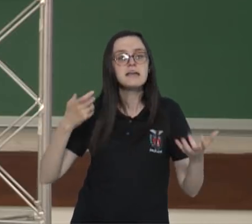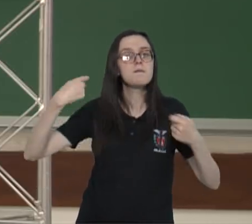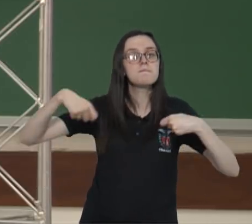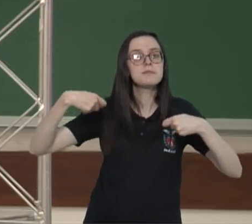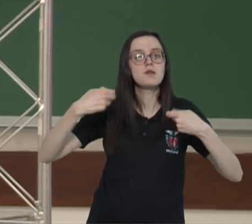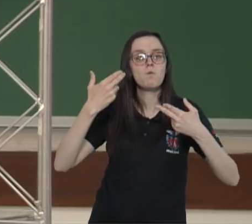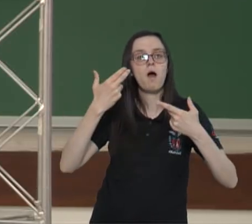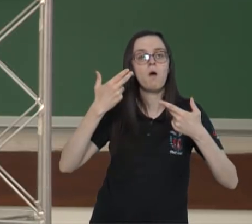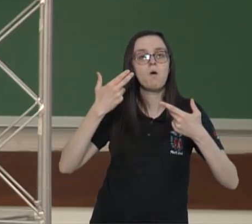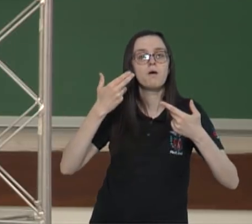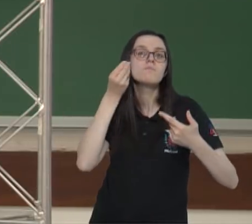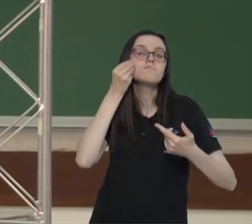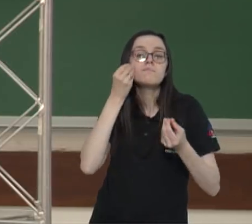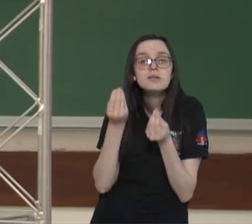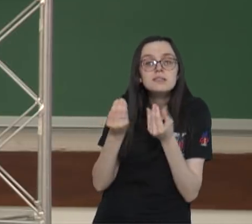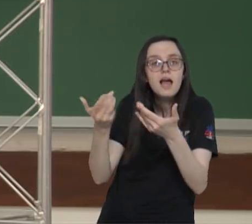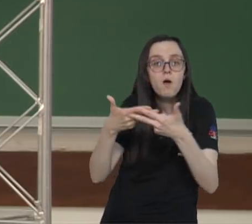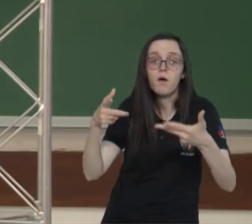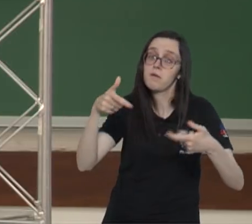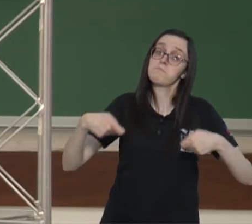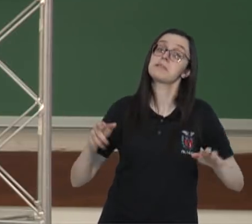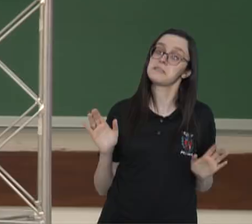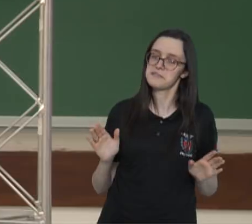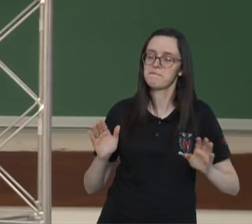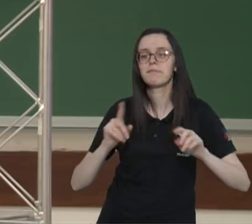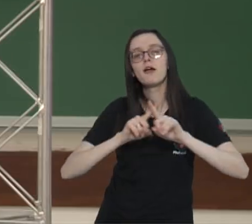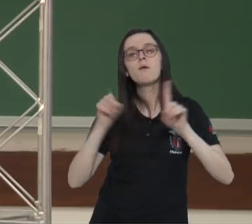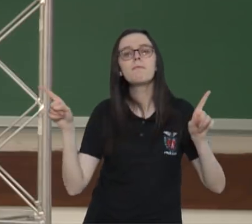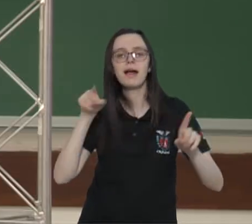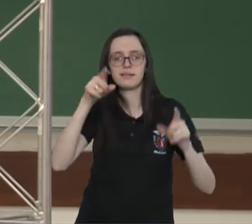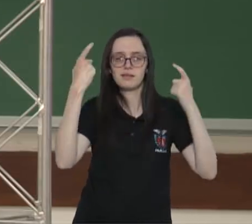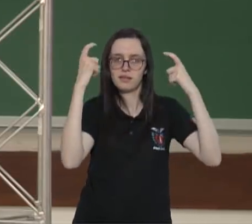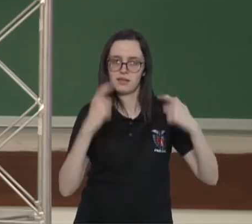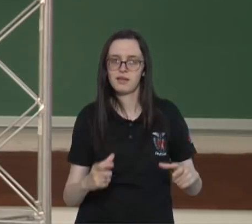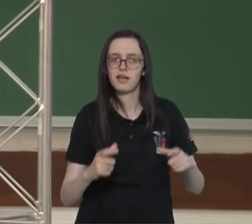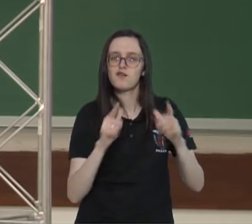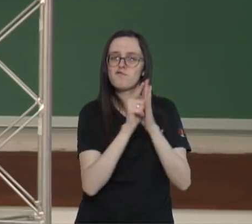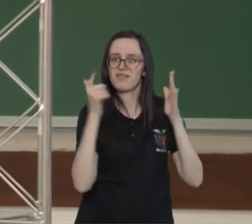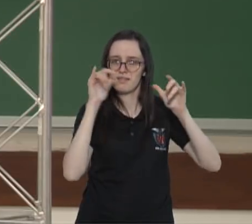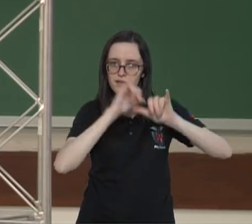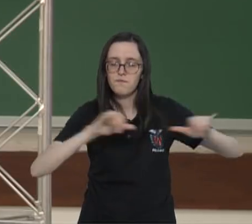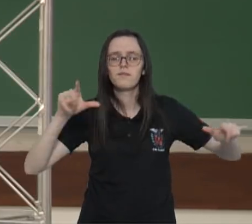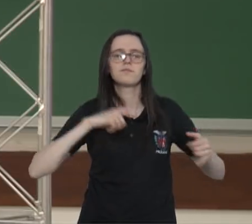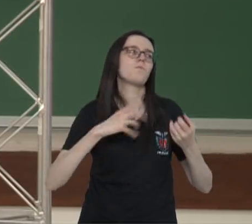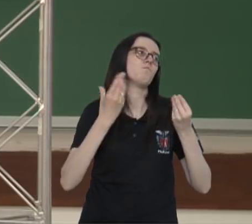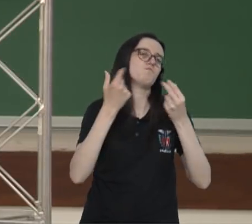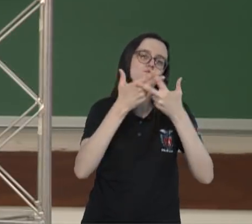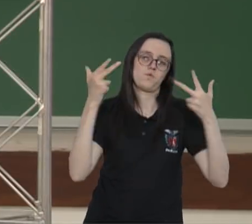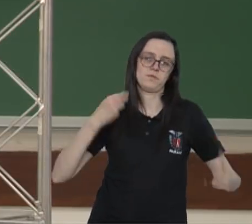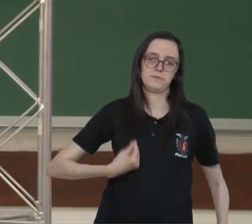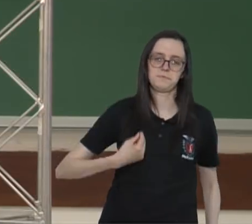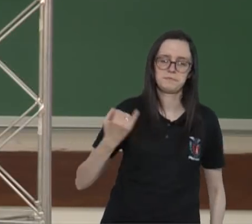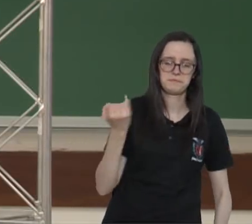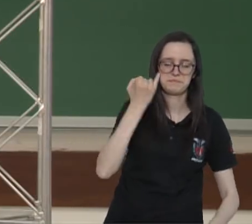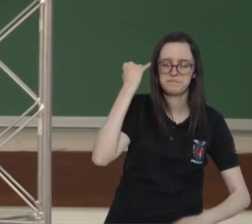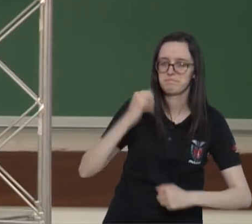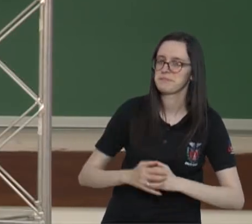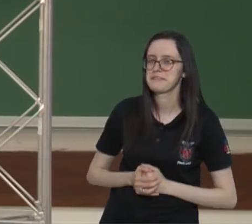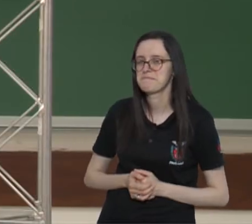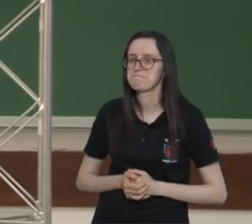atrás de você para oferecer o que você está precisando. Enfim, os classificados são muito interessantes para várias coisas na vida.